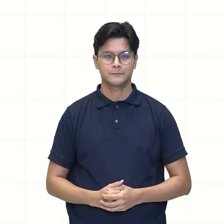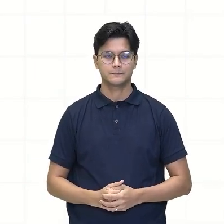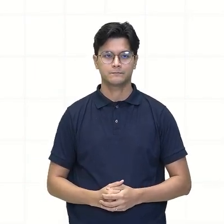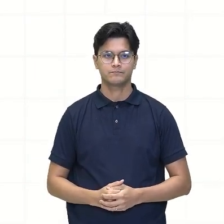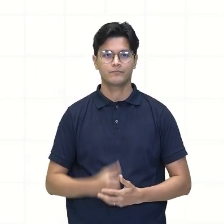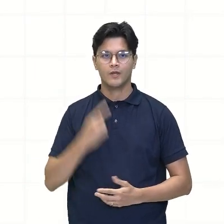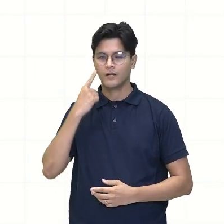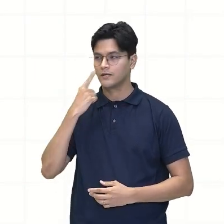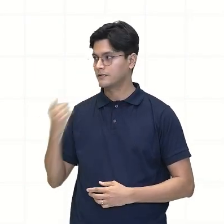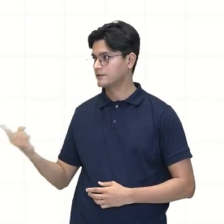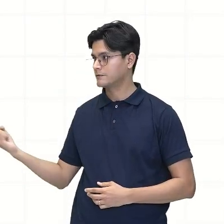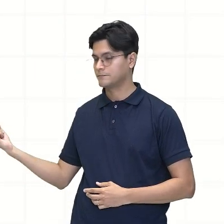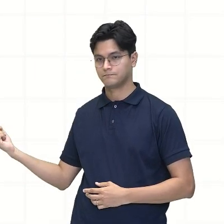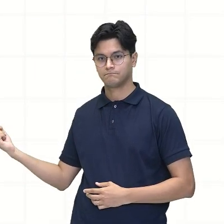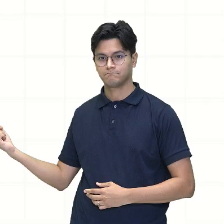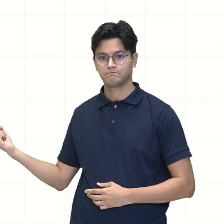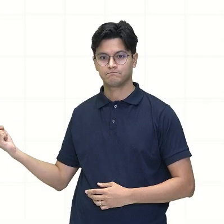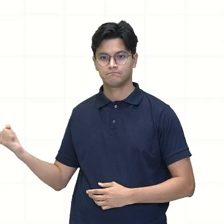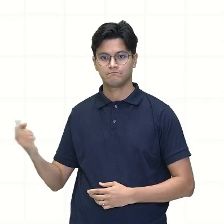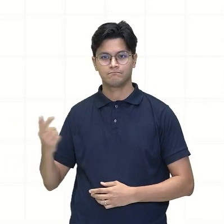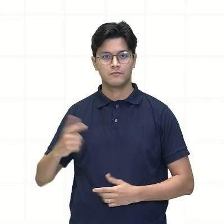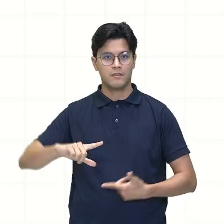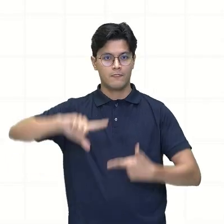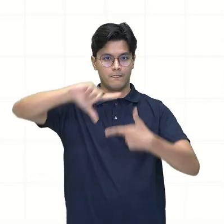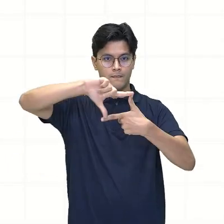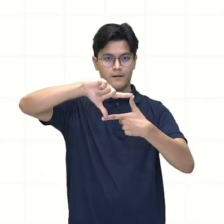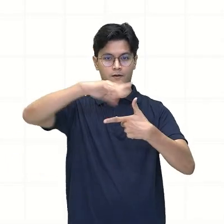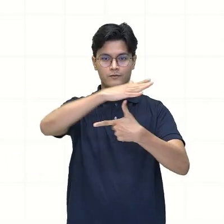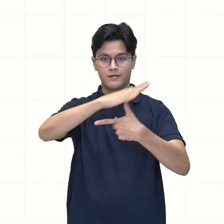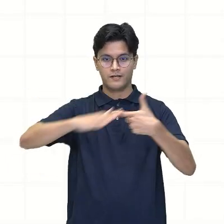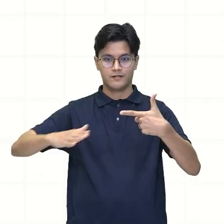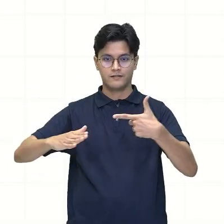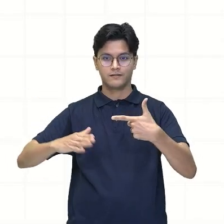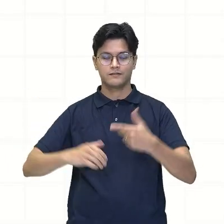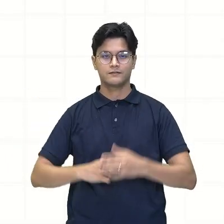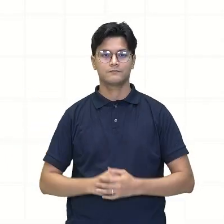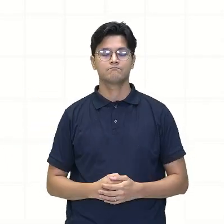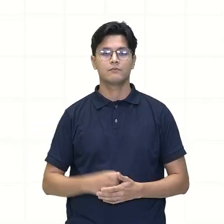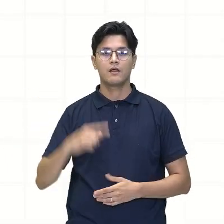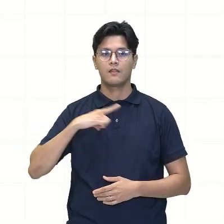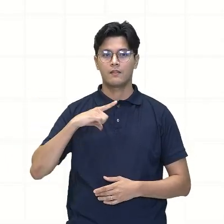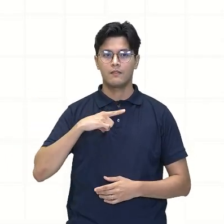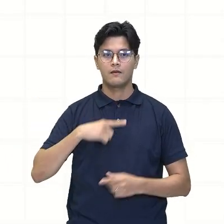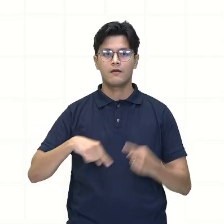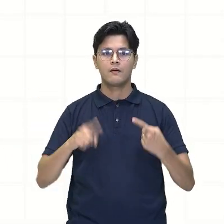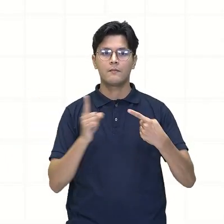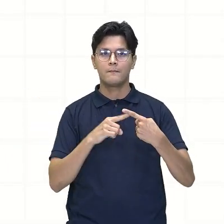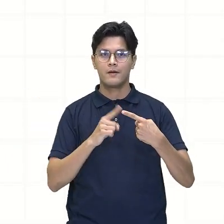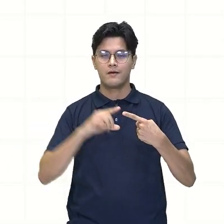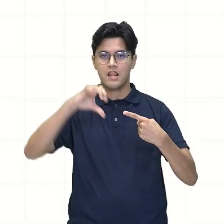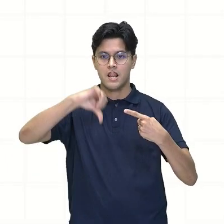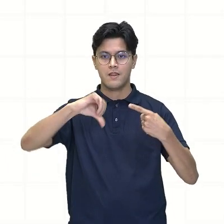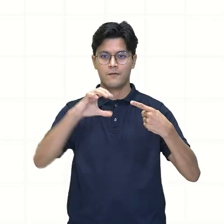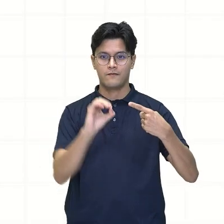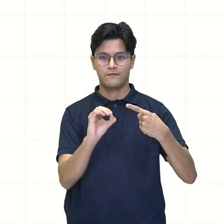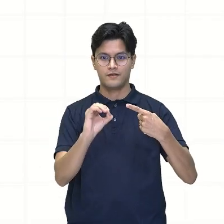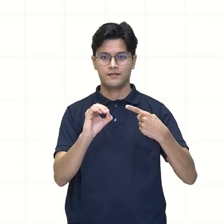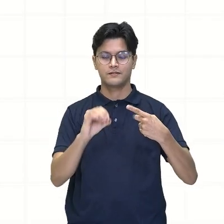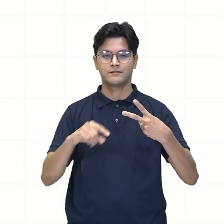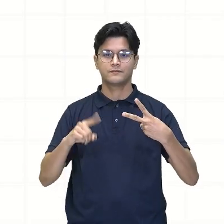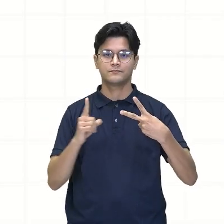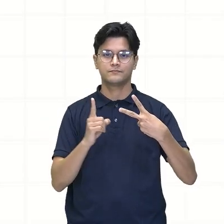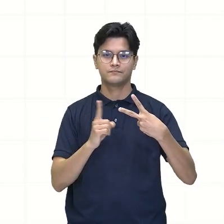Aqui nós temos um triângulo retângulo. A gente tem a medida do ângulo beta, que é de 90 graus, o